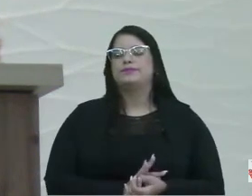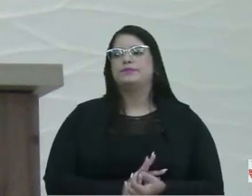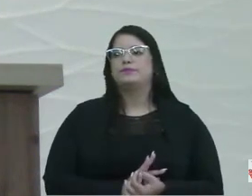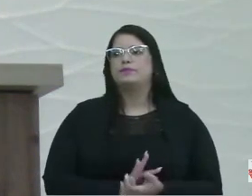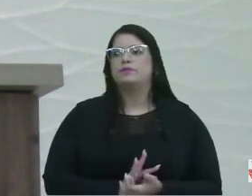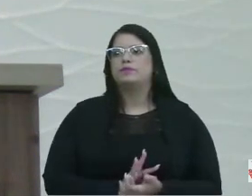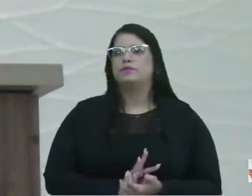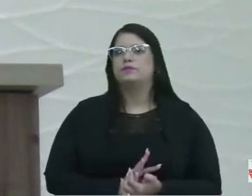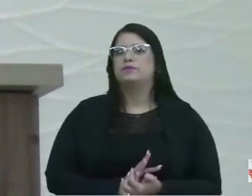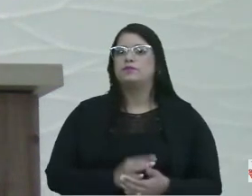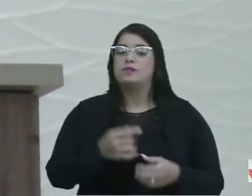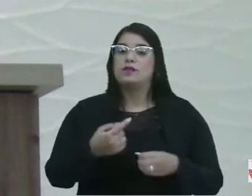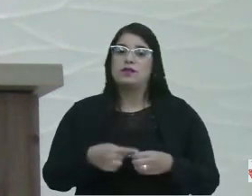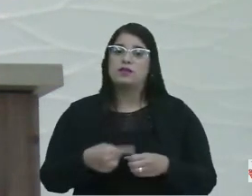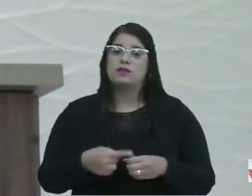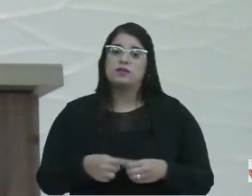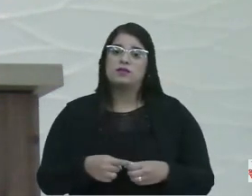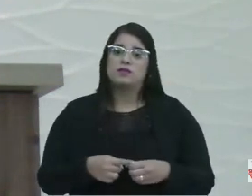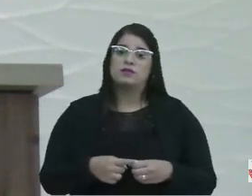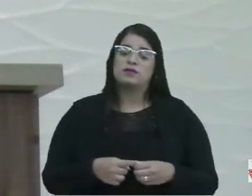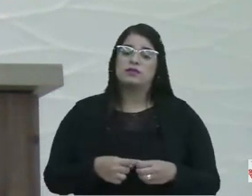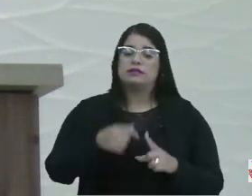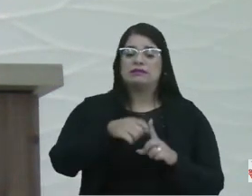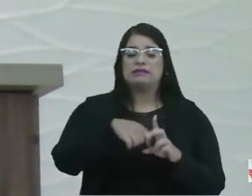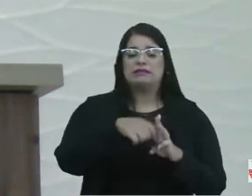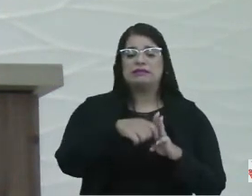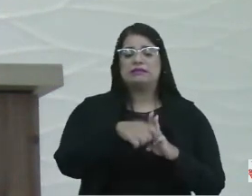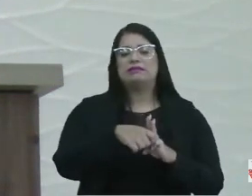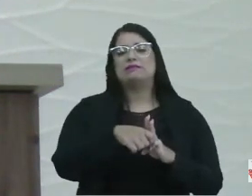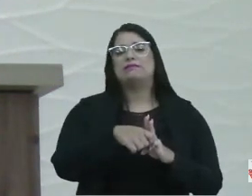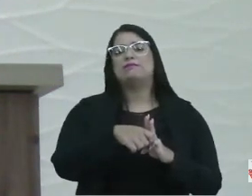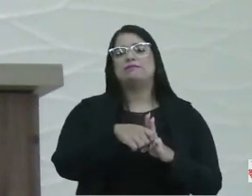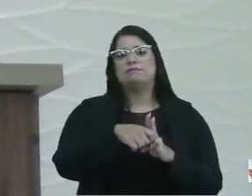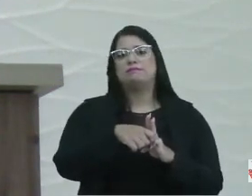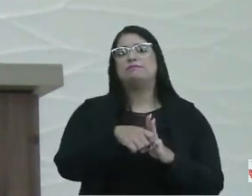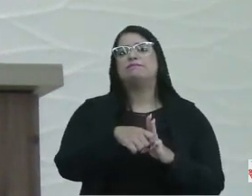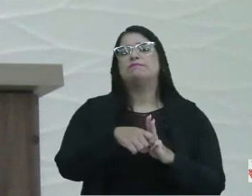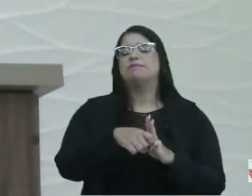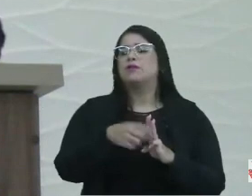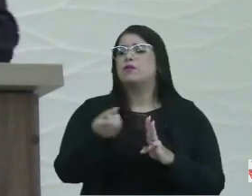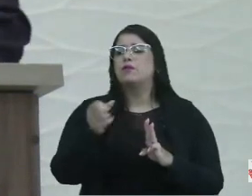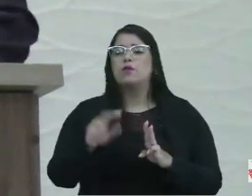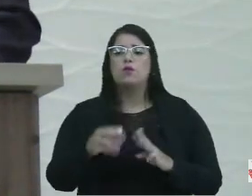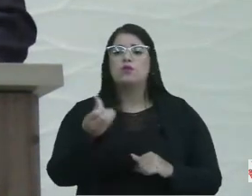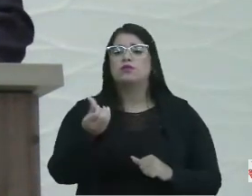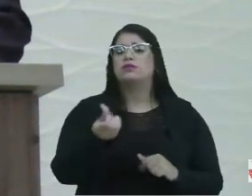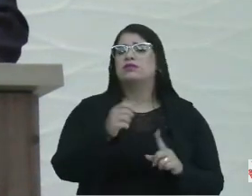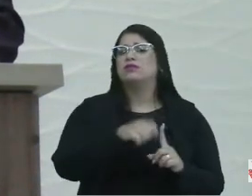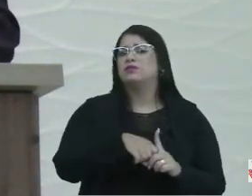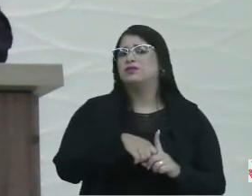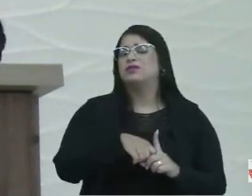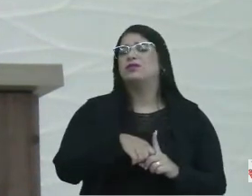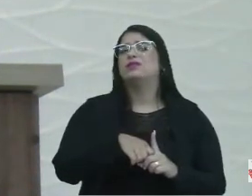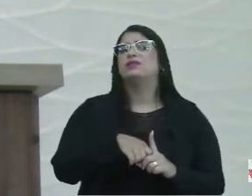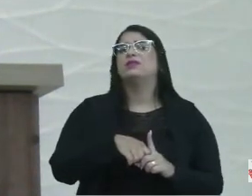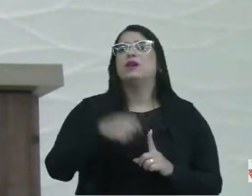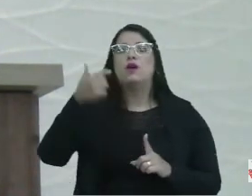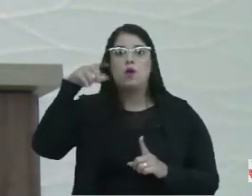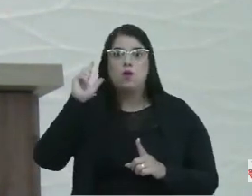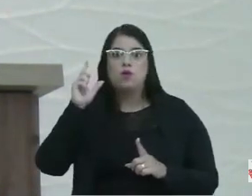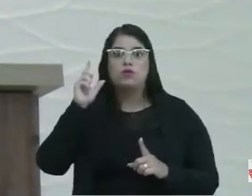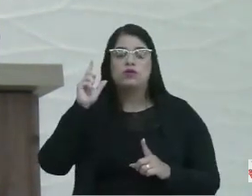localidade do nosso município, que está aí há 3 meses, está aí há 6 meses. Ontem, lá na casa da minha